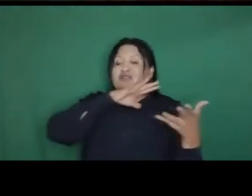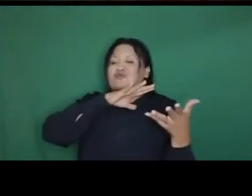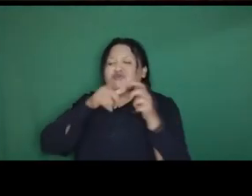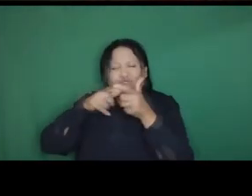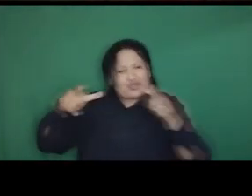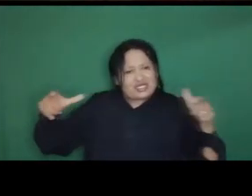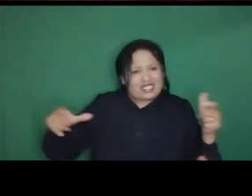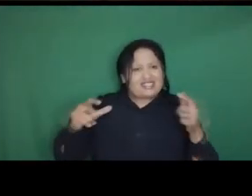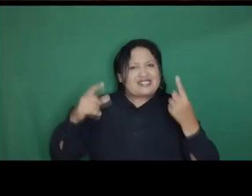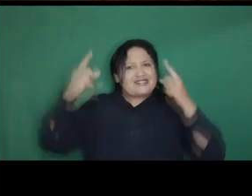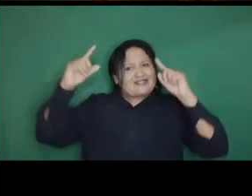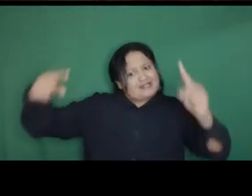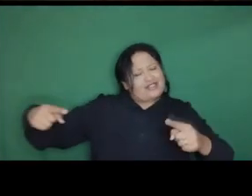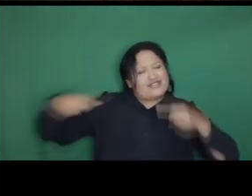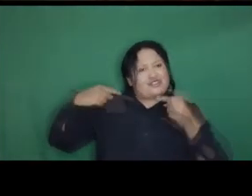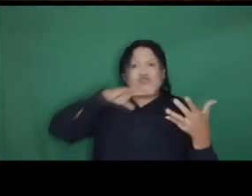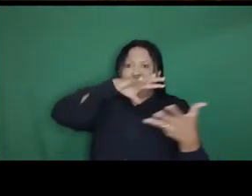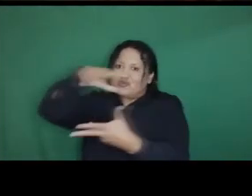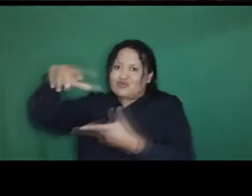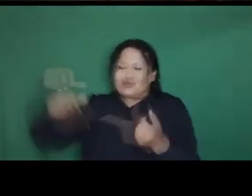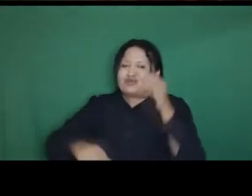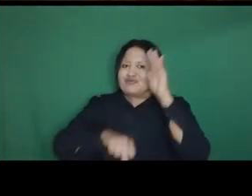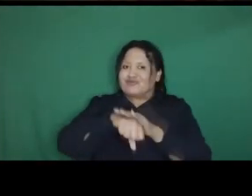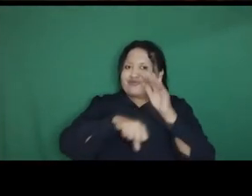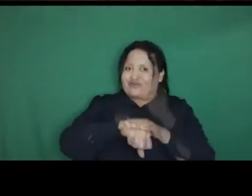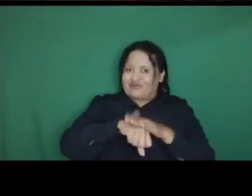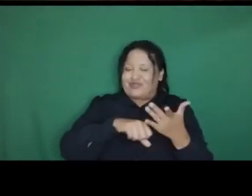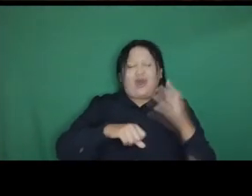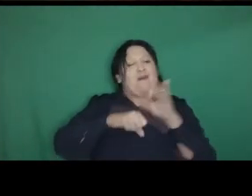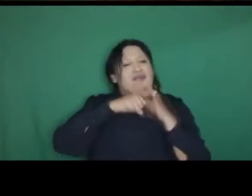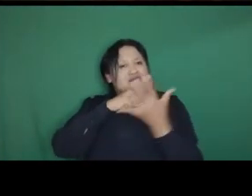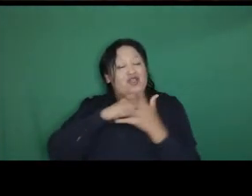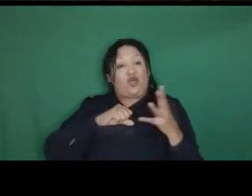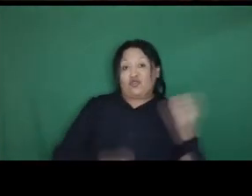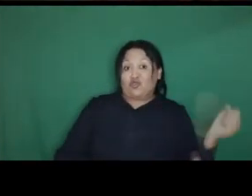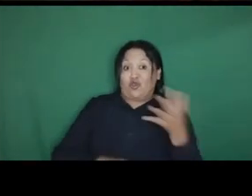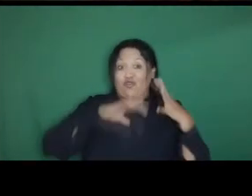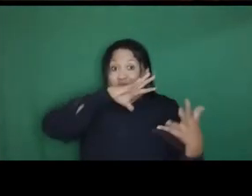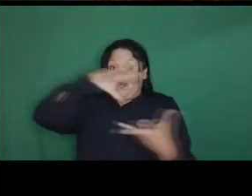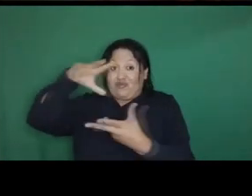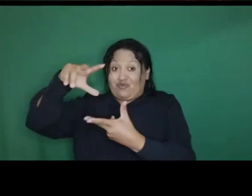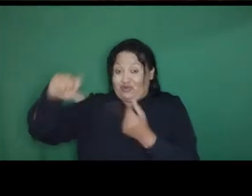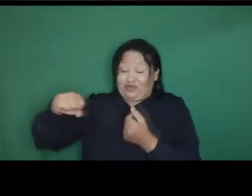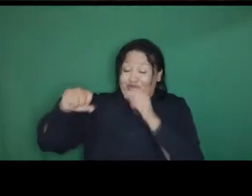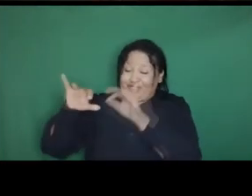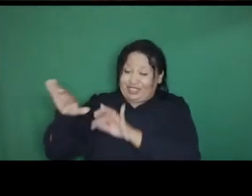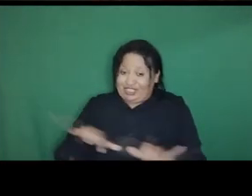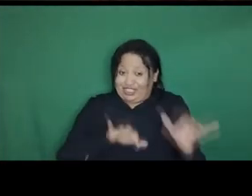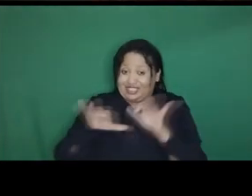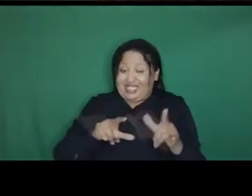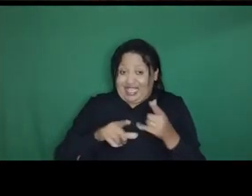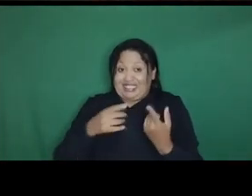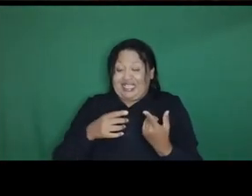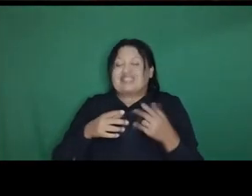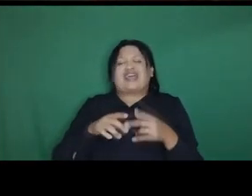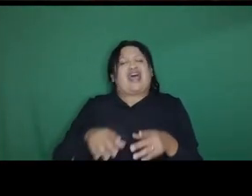pandemias o novo mundo digital as mudanças climáticas as mudanças do clima as desigualdades sociais e a sustentabilidade